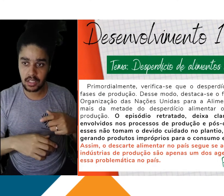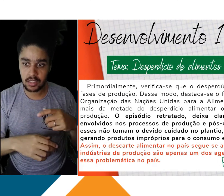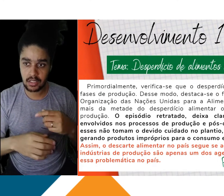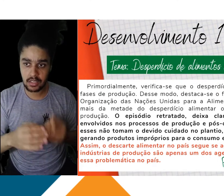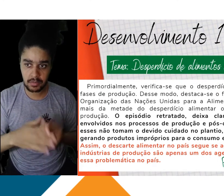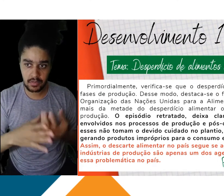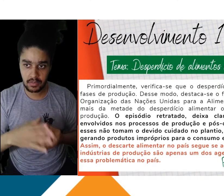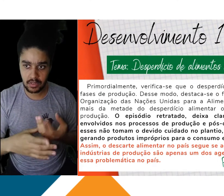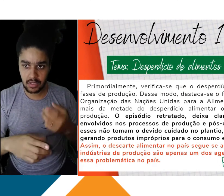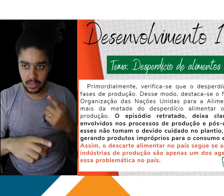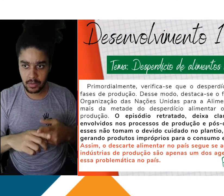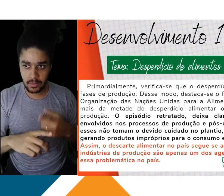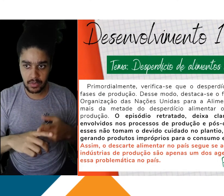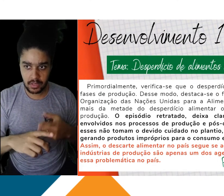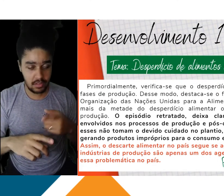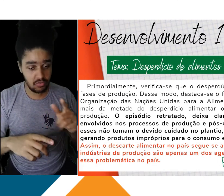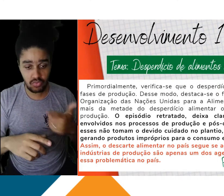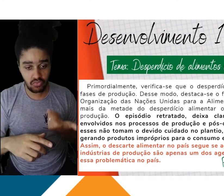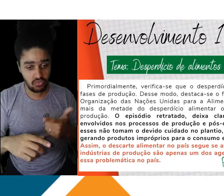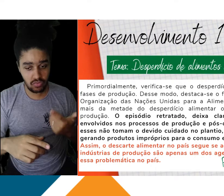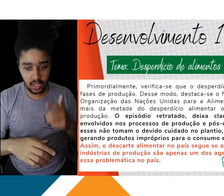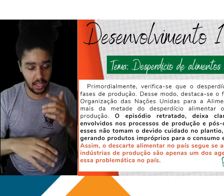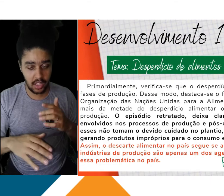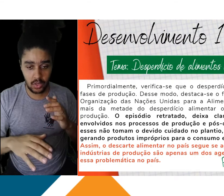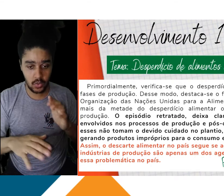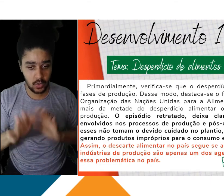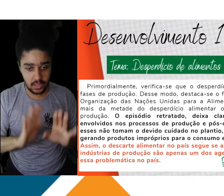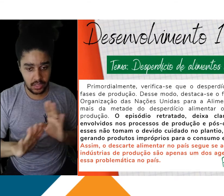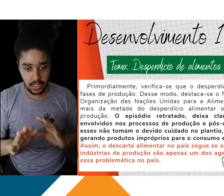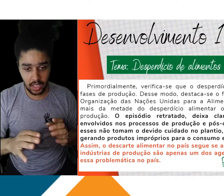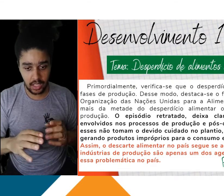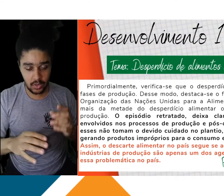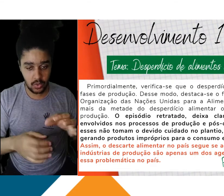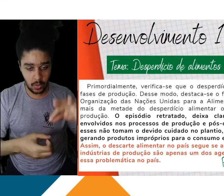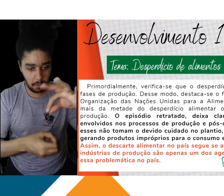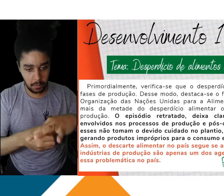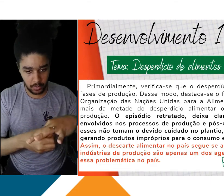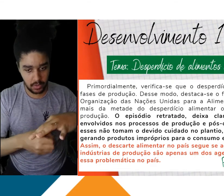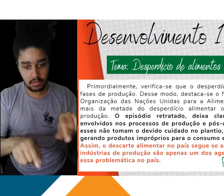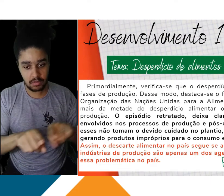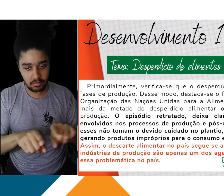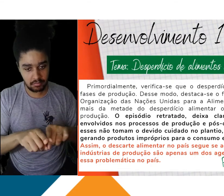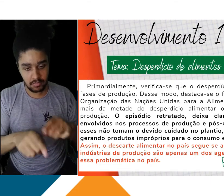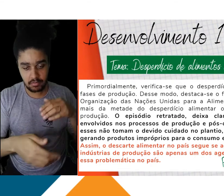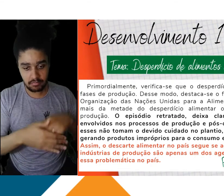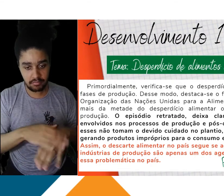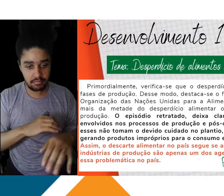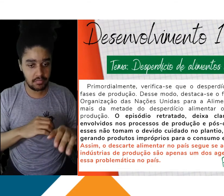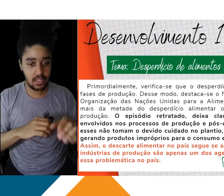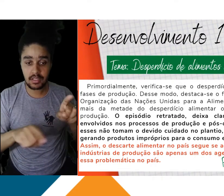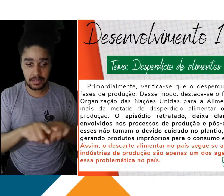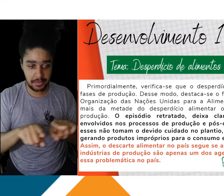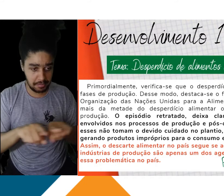e pós-colheita, já que muitas vezes esses não tomam o devido cuidado no plantio, armazenamento e transporte, gerando